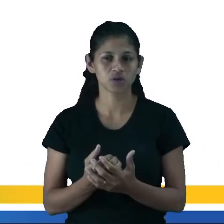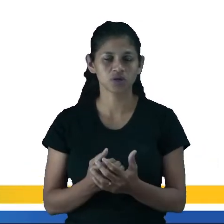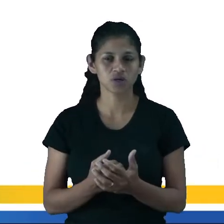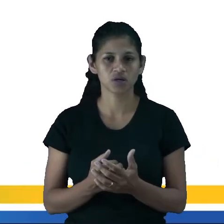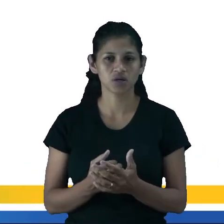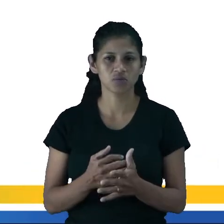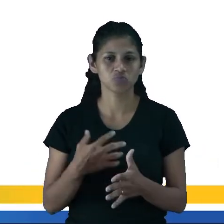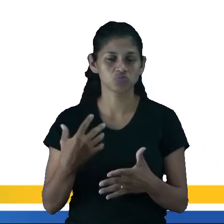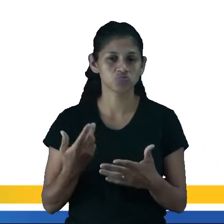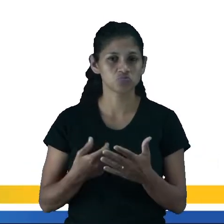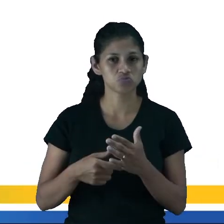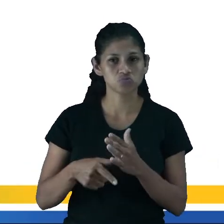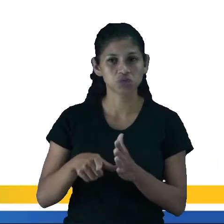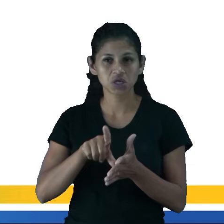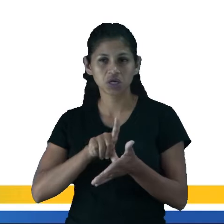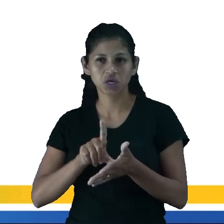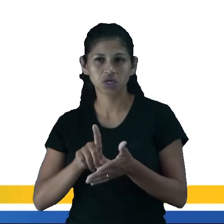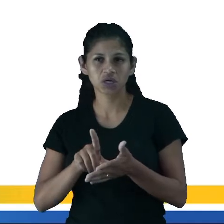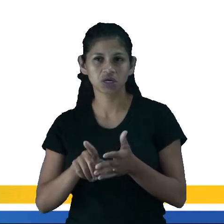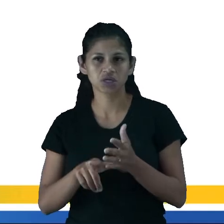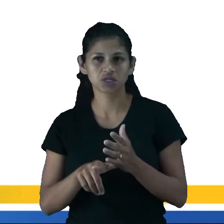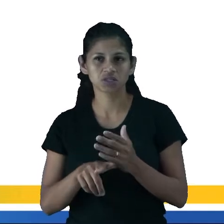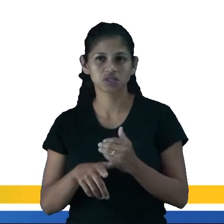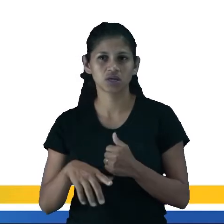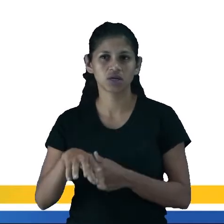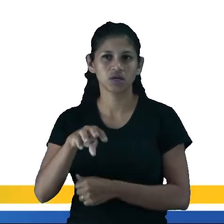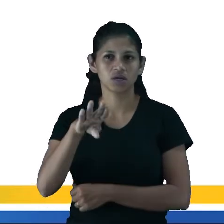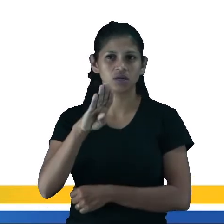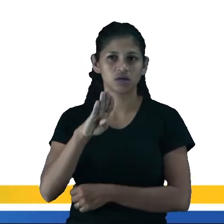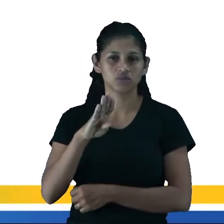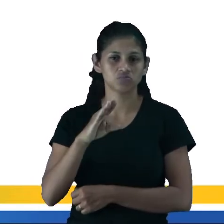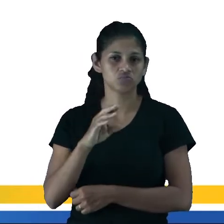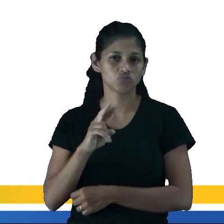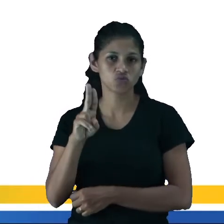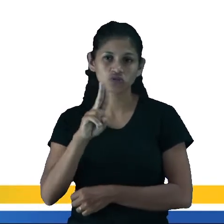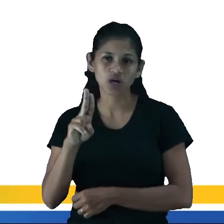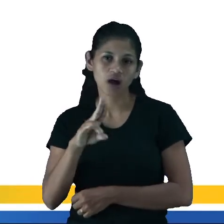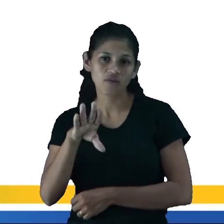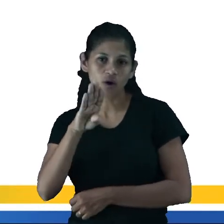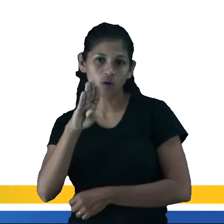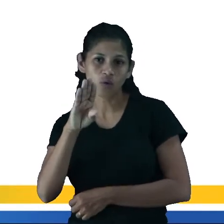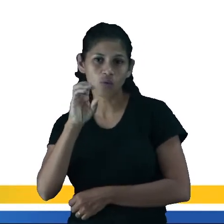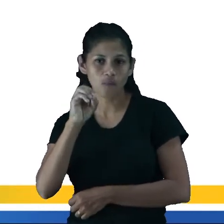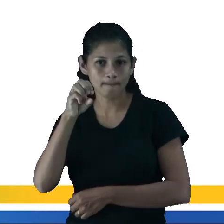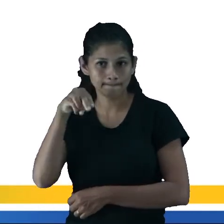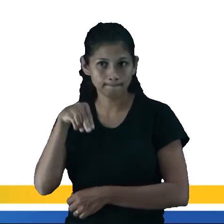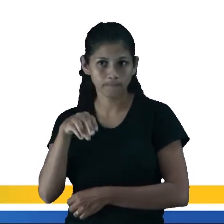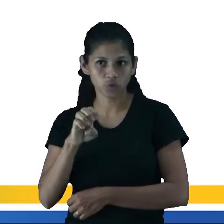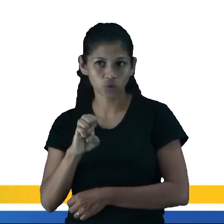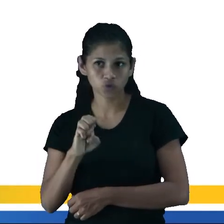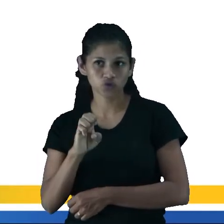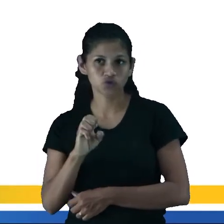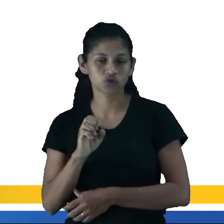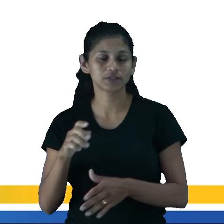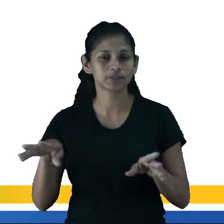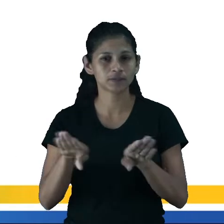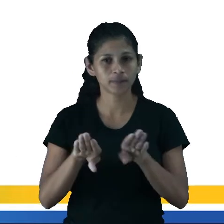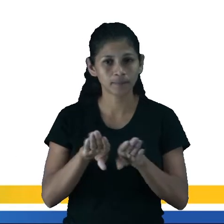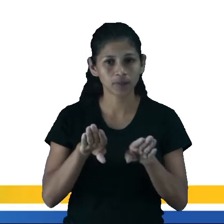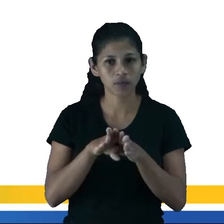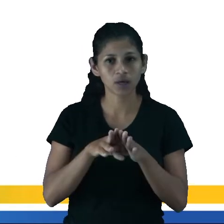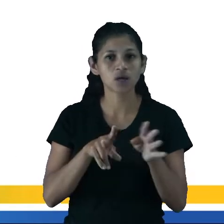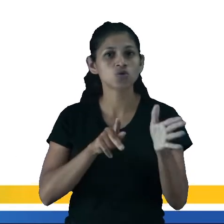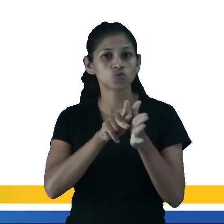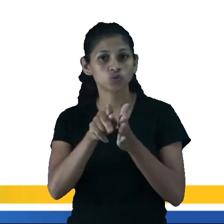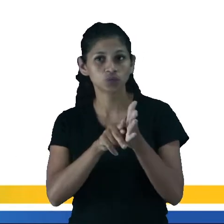eletricidade, que era o bonde e o trem, e para outra, mistura a mobilidade pública e privada e depende